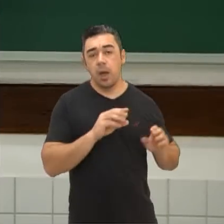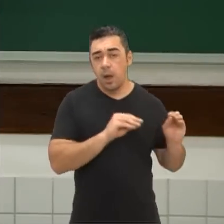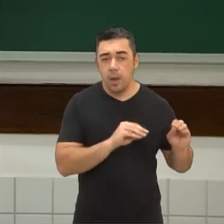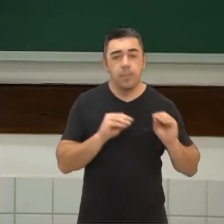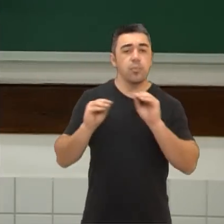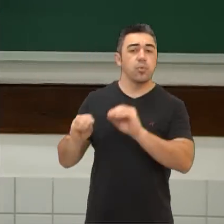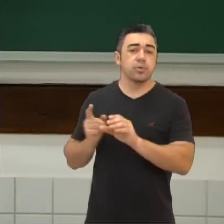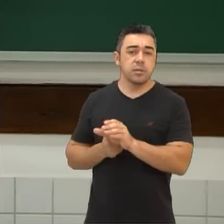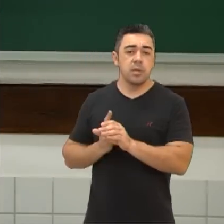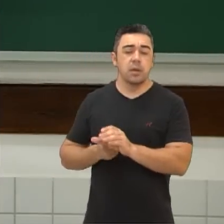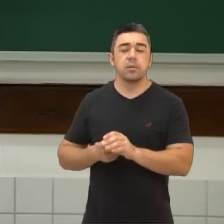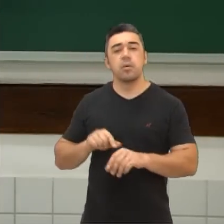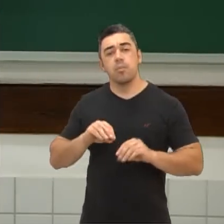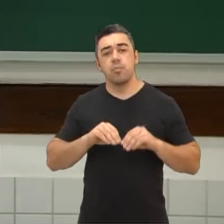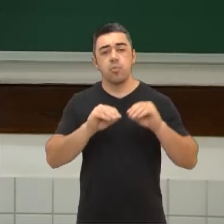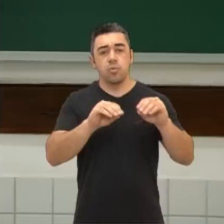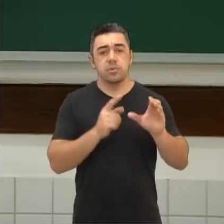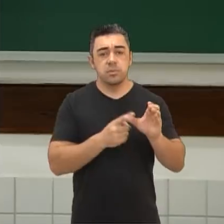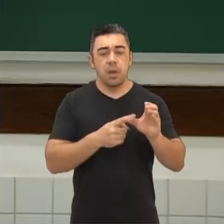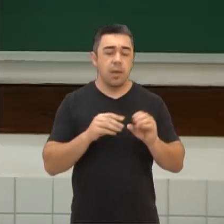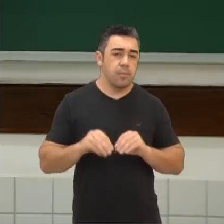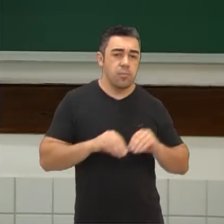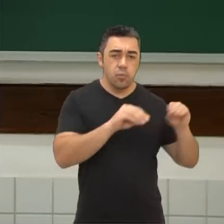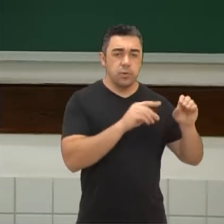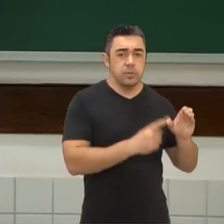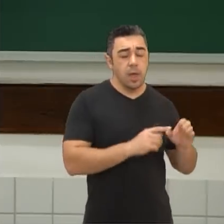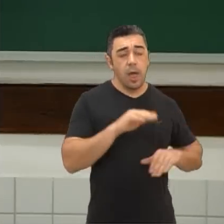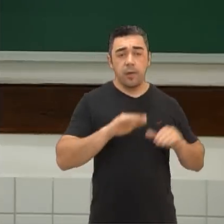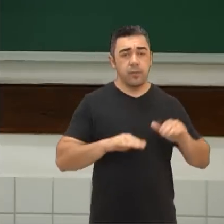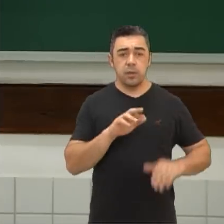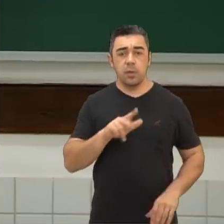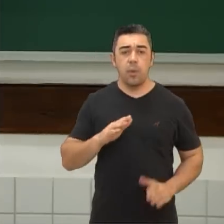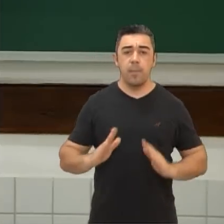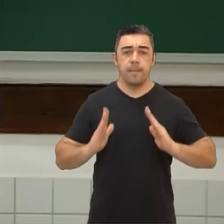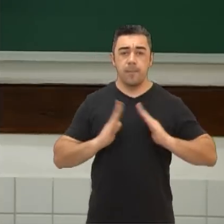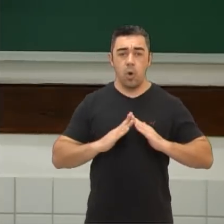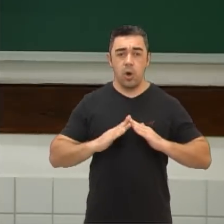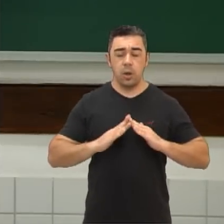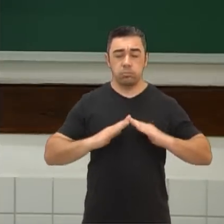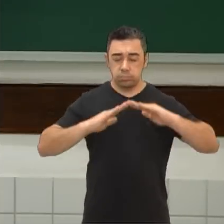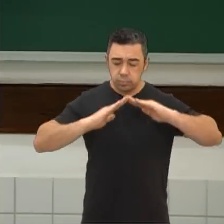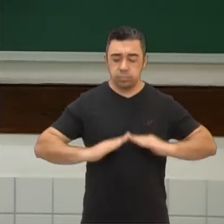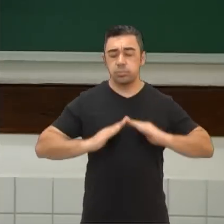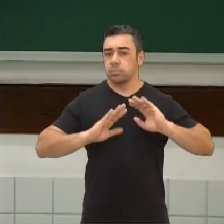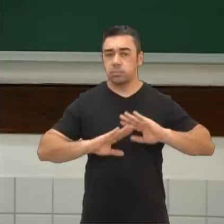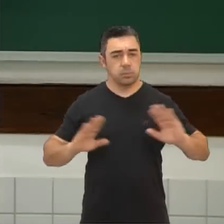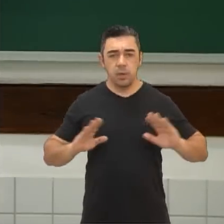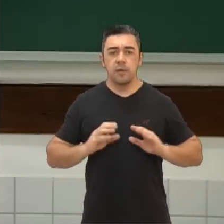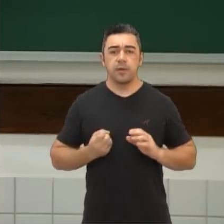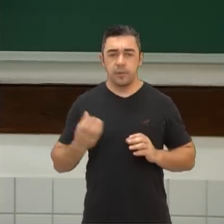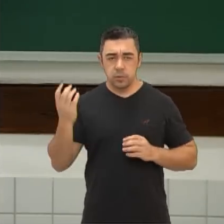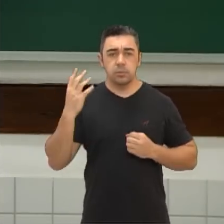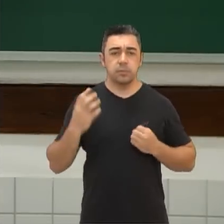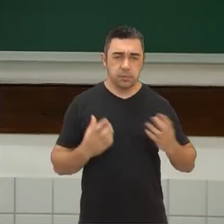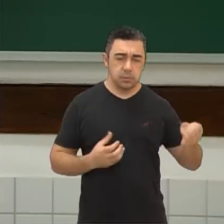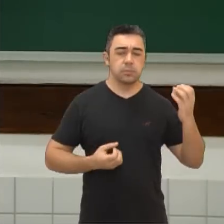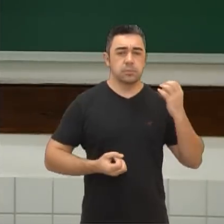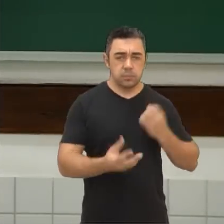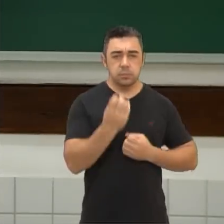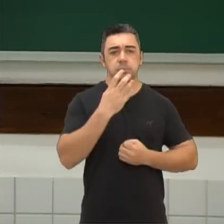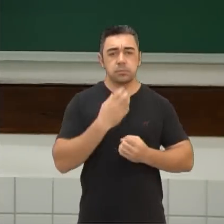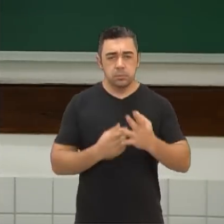uma característica interessante dos artistas de rua, tá? Que é sempre ir atrás do público. Às vezes,